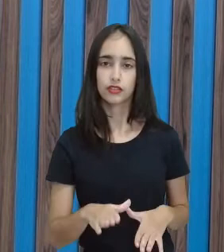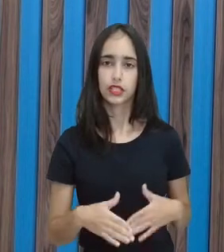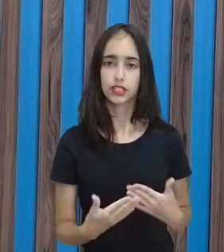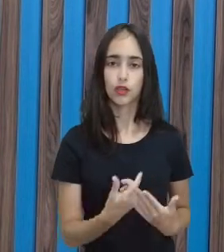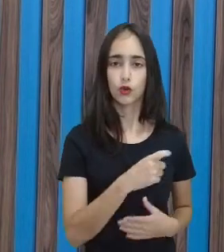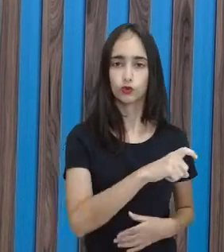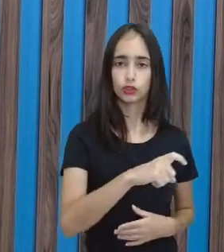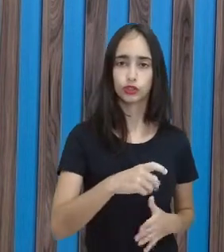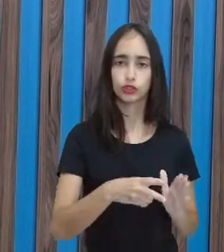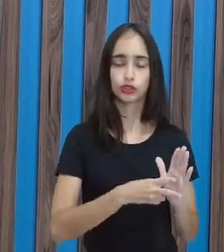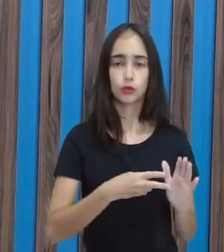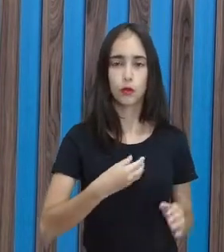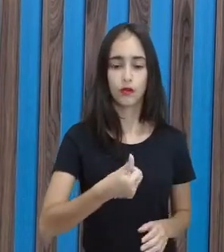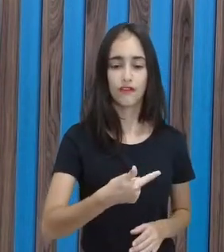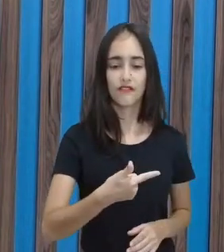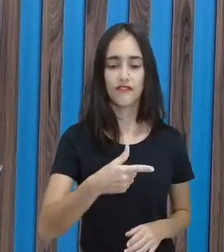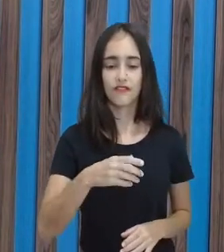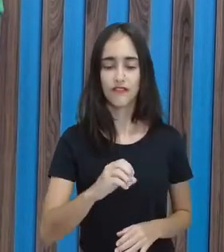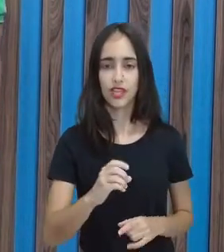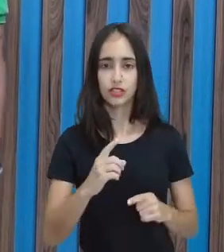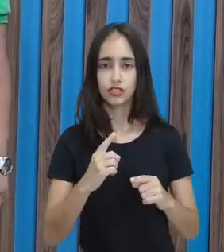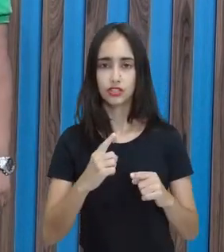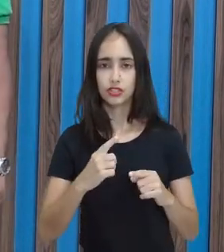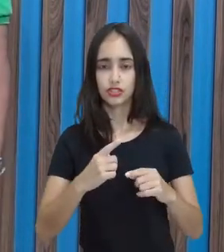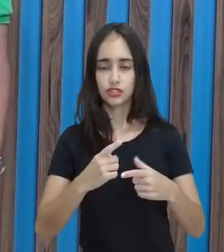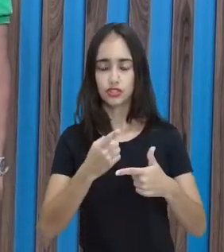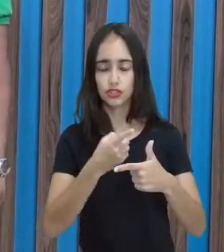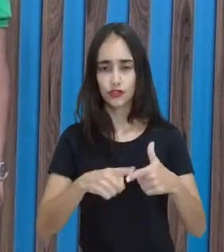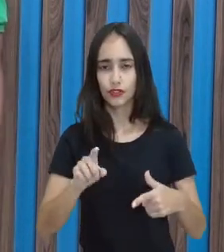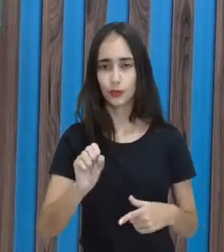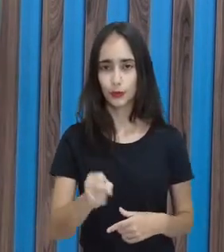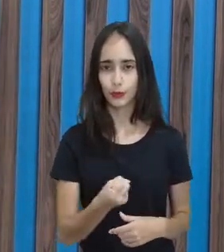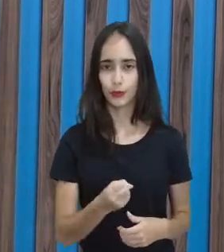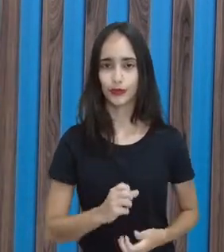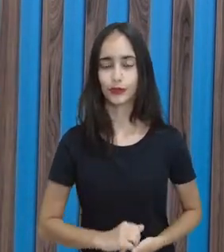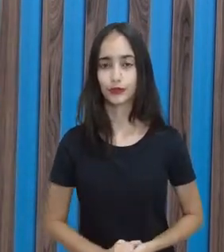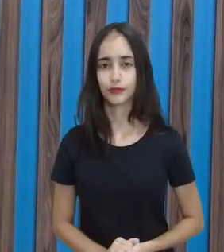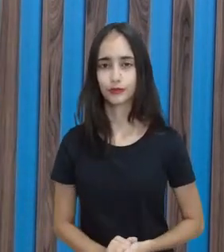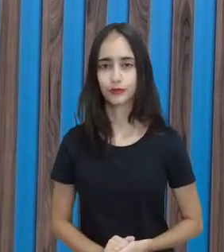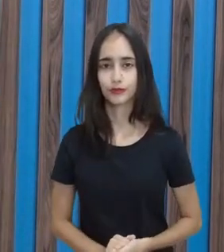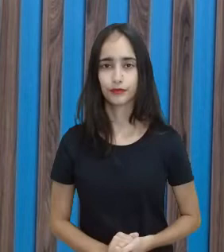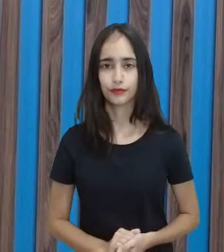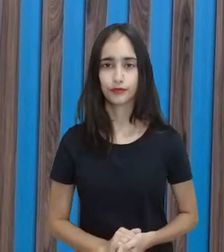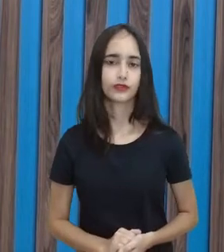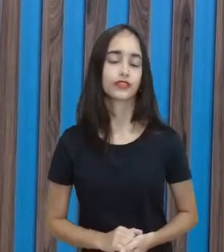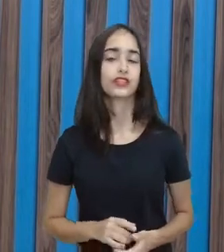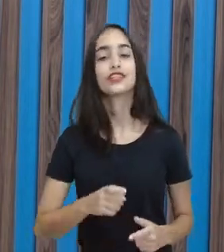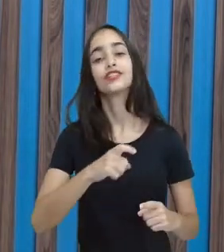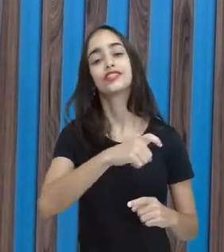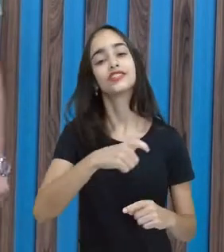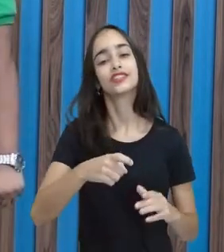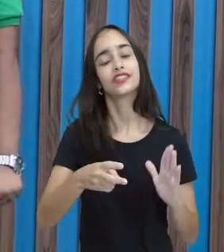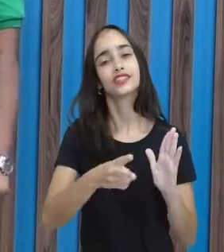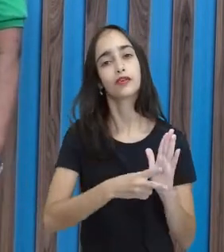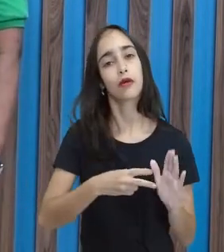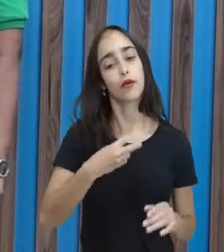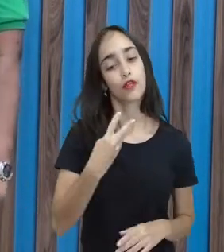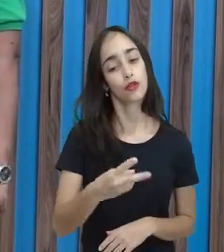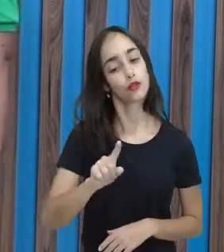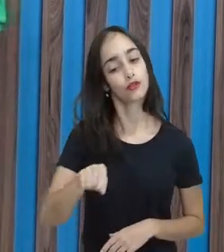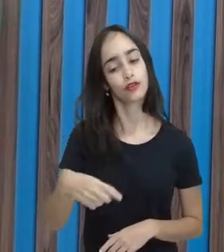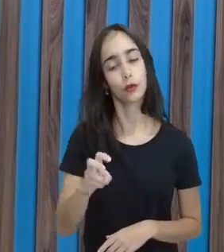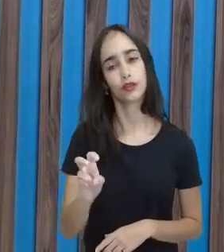dividido por 8. 20 dividido por 8, x igual a